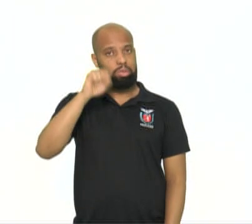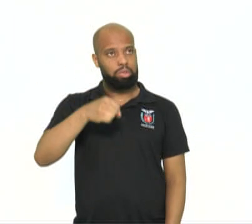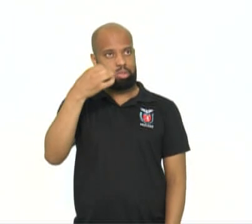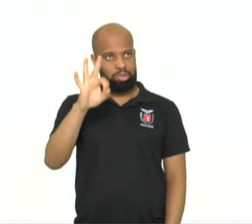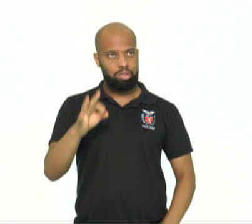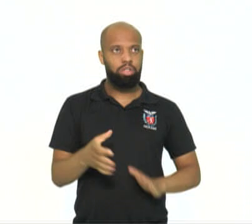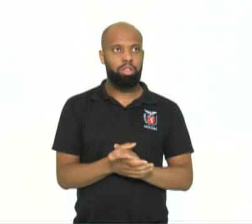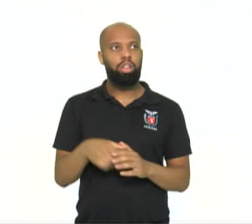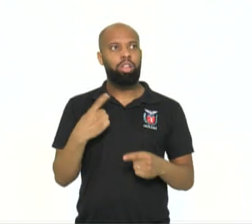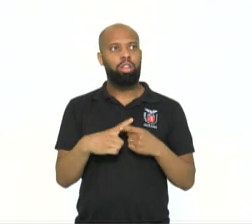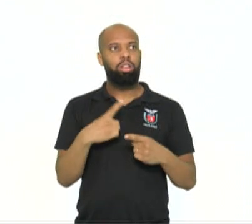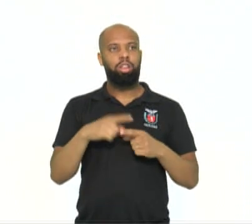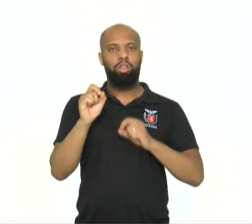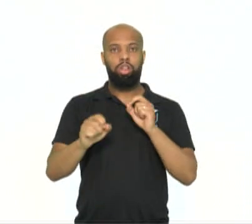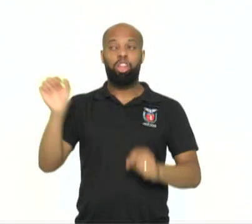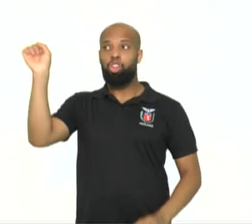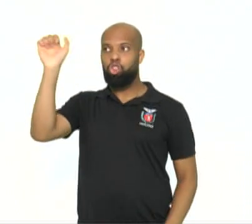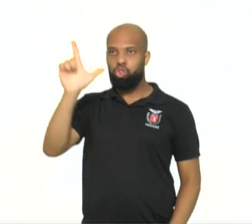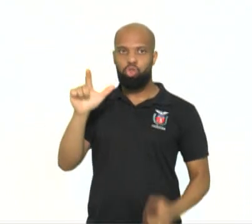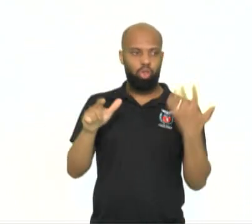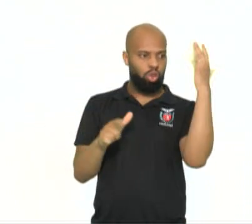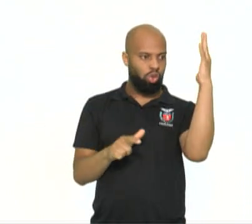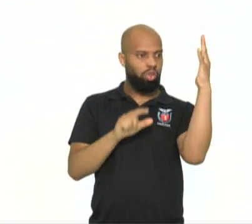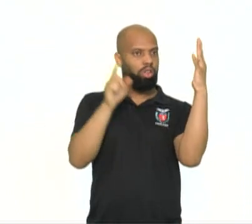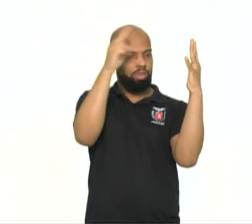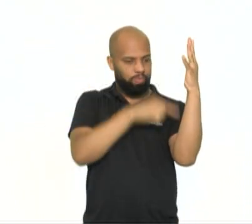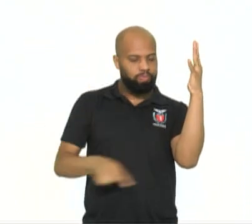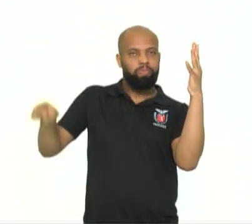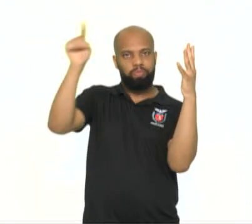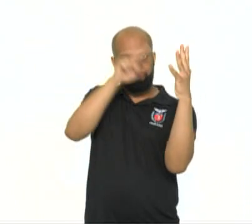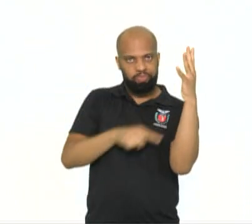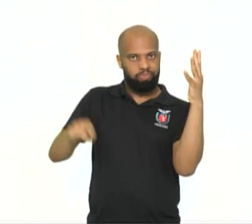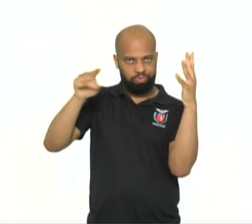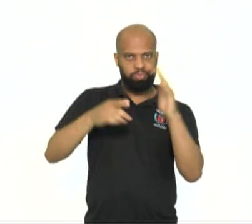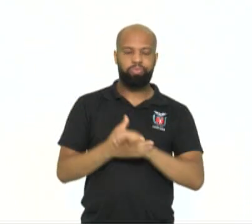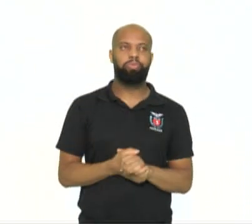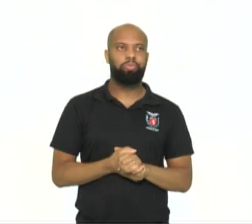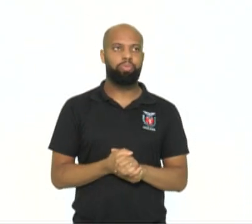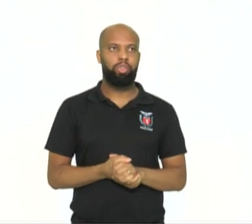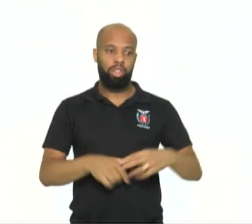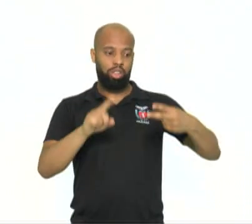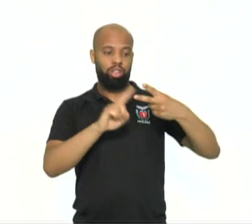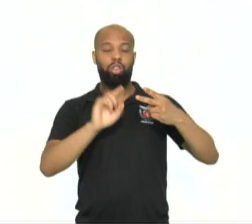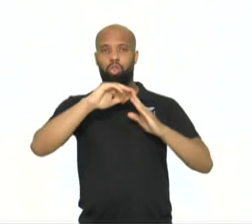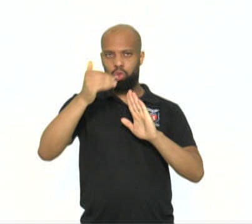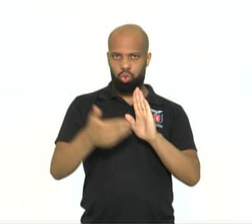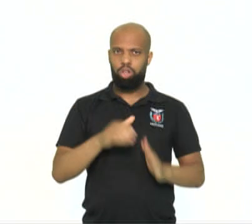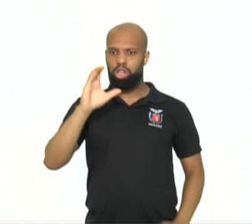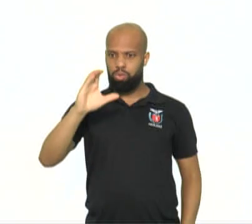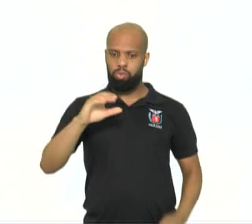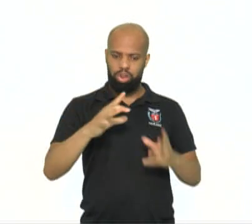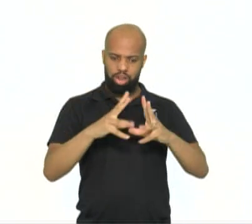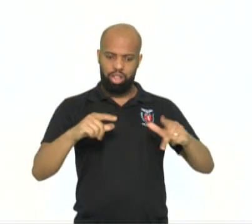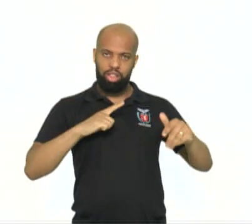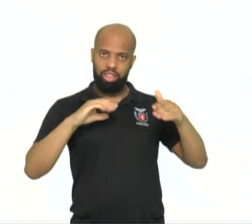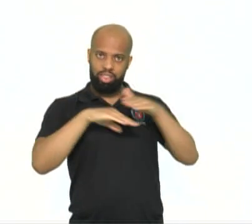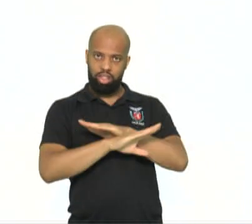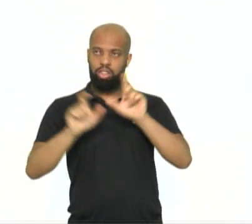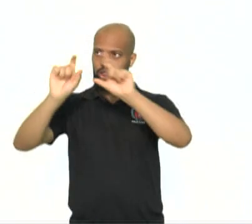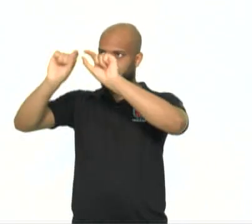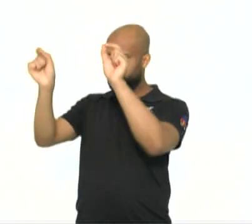né? Pela fotossíntese produz açúcar, que é o alimento da planta. 2. Todo o carbono da Terra está armazenado nos